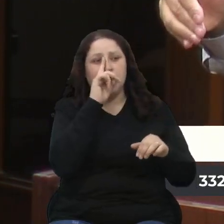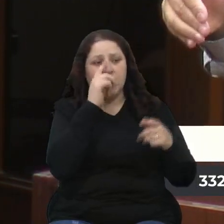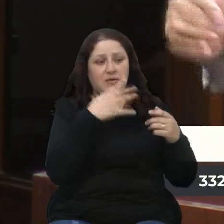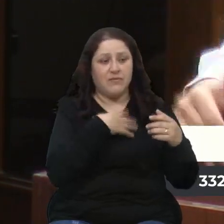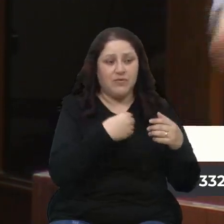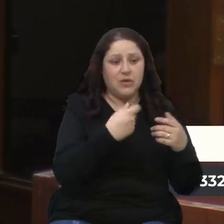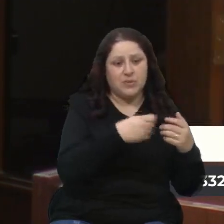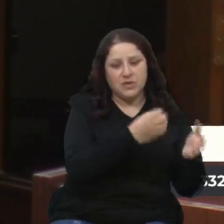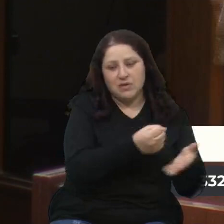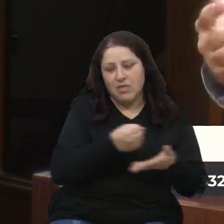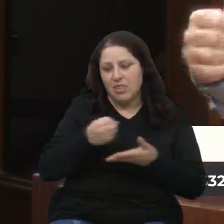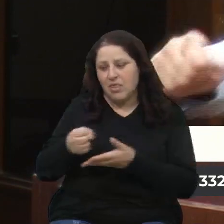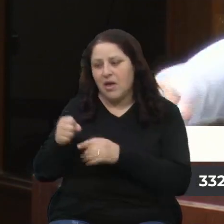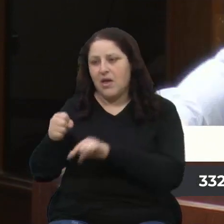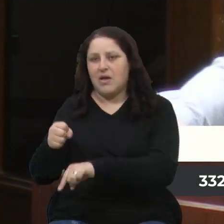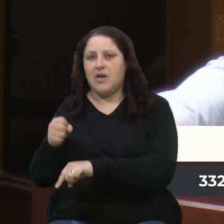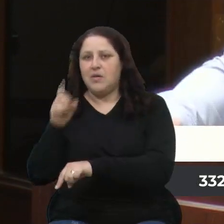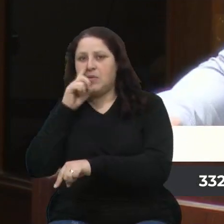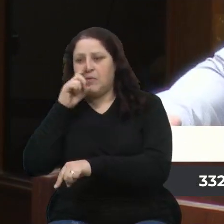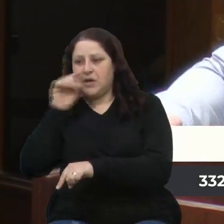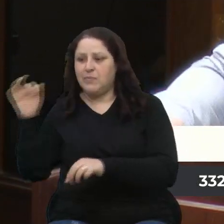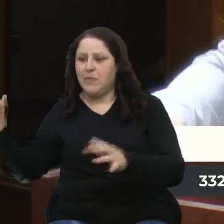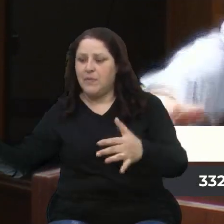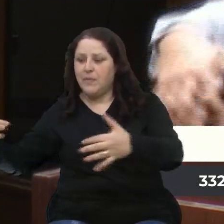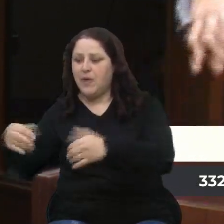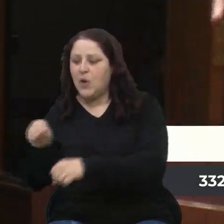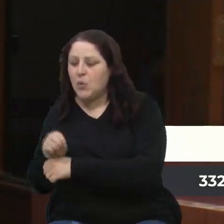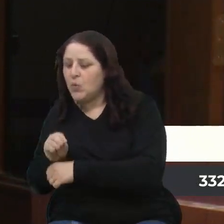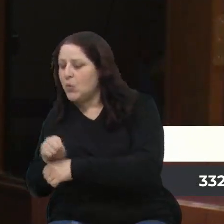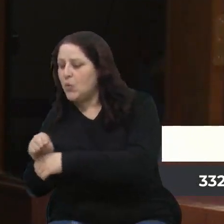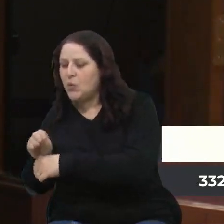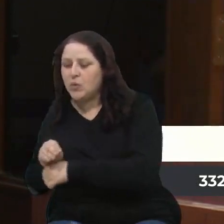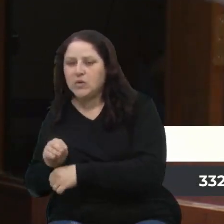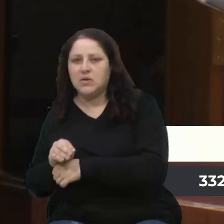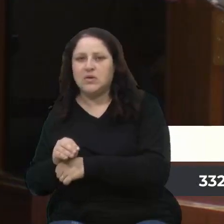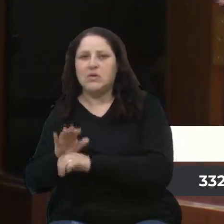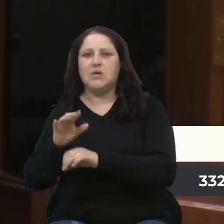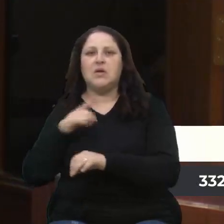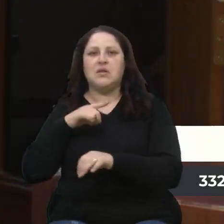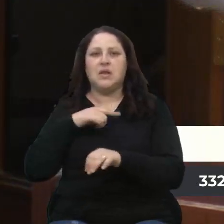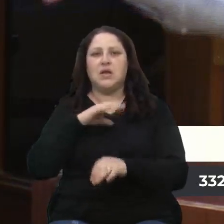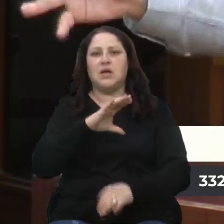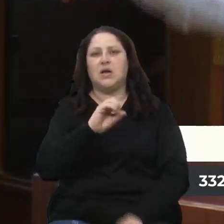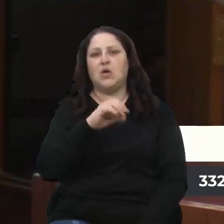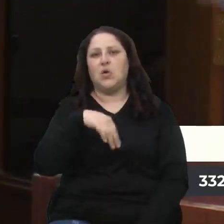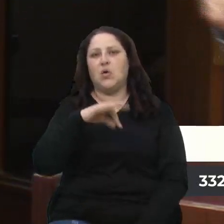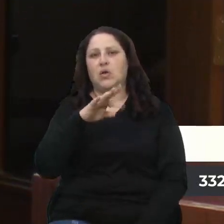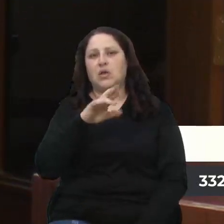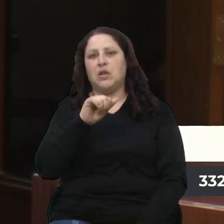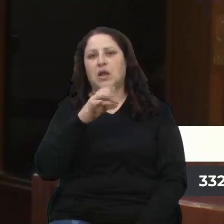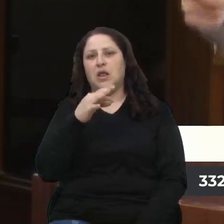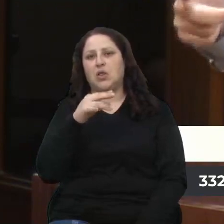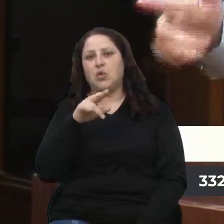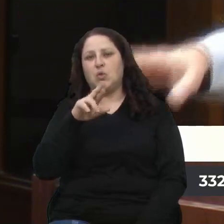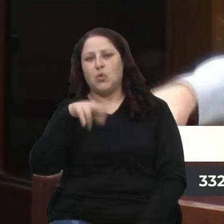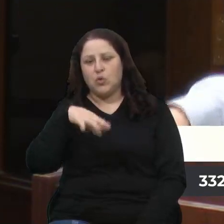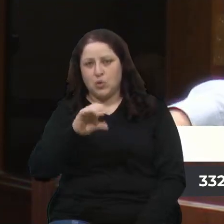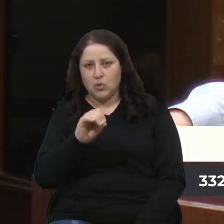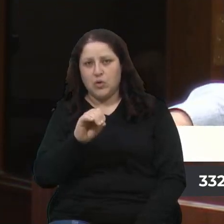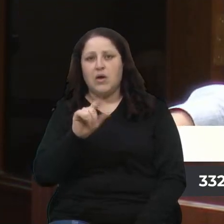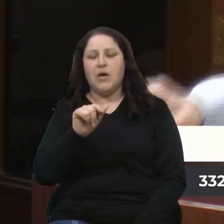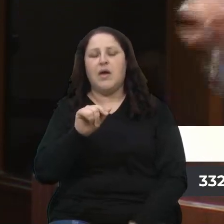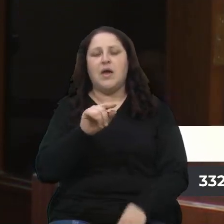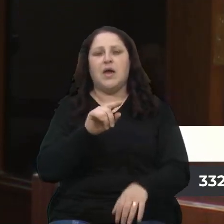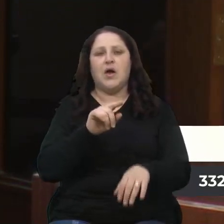o contraturno, que não é legislado no município. Então, tem vários espaços de contraturno que existem, onde as pessoas deixam as suas